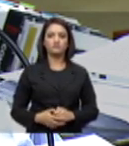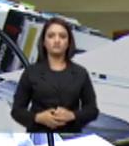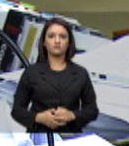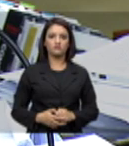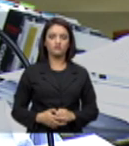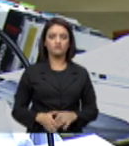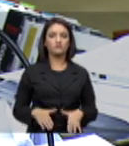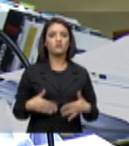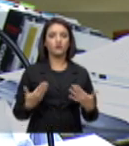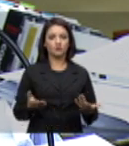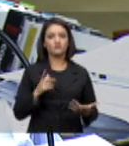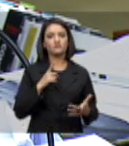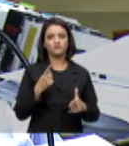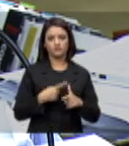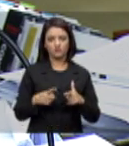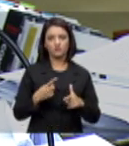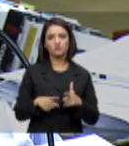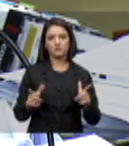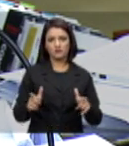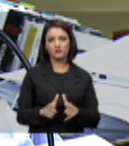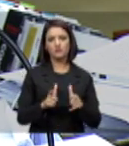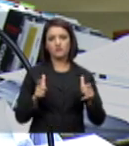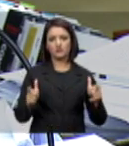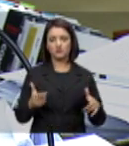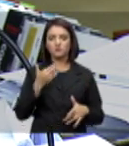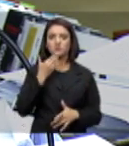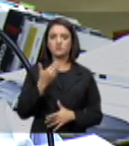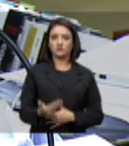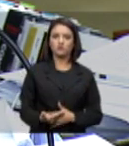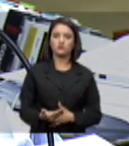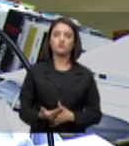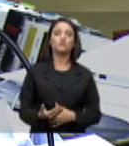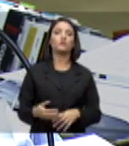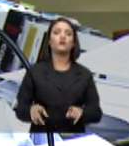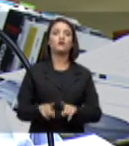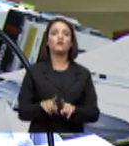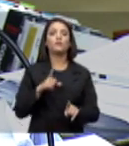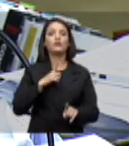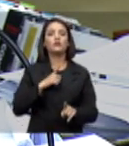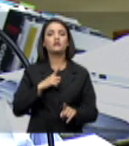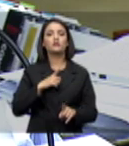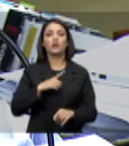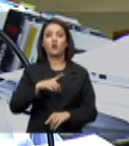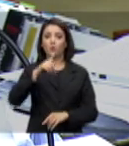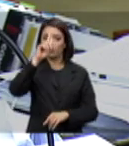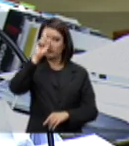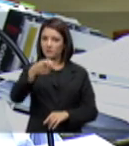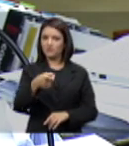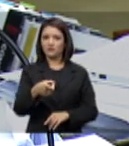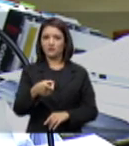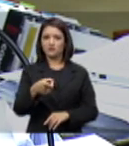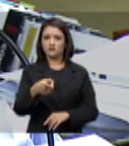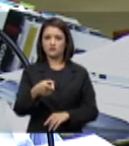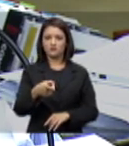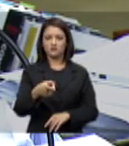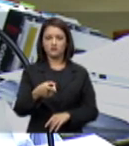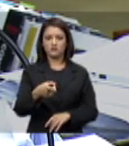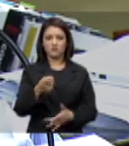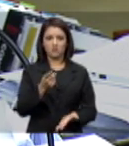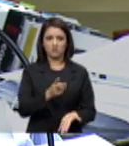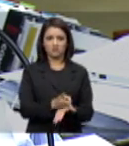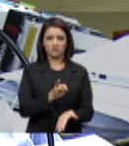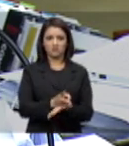ver formalmente o problema da criação do pedido e a uma determinação expressa não obviamente bem